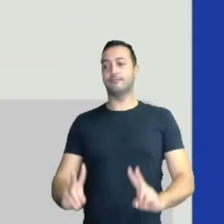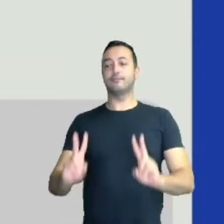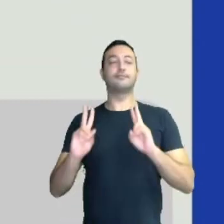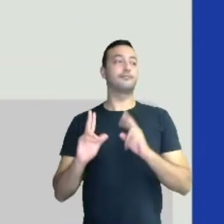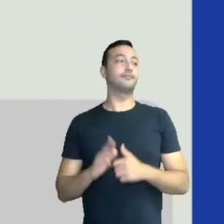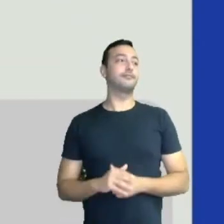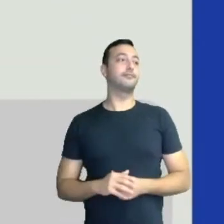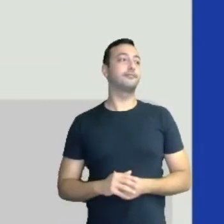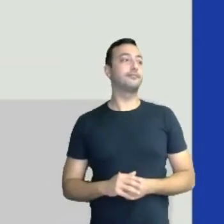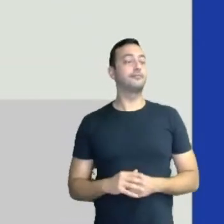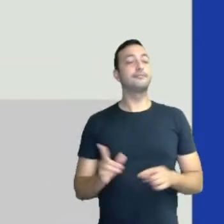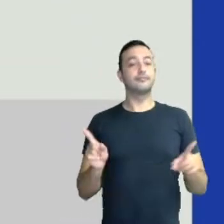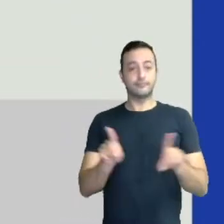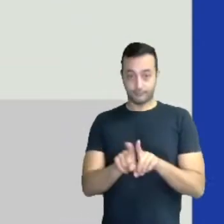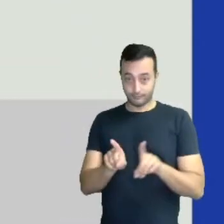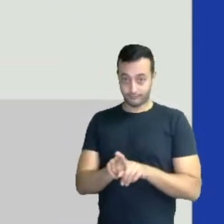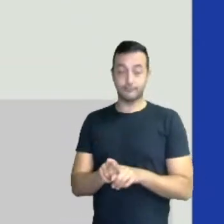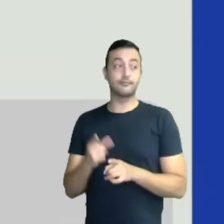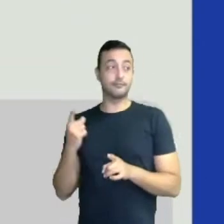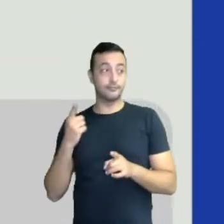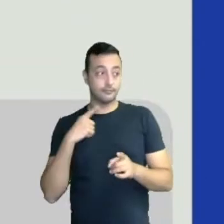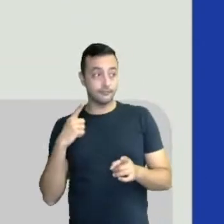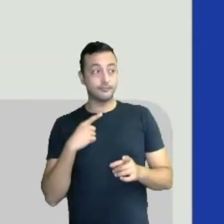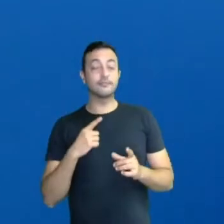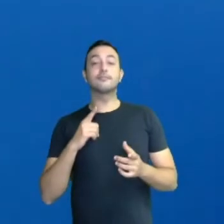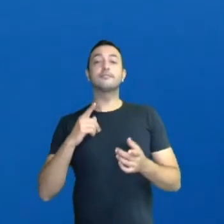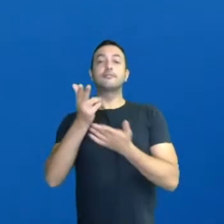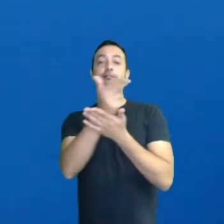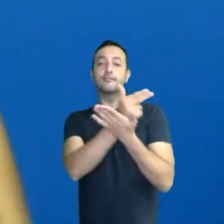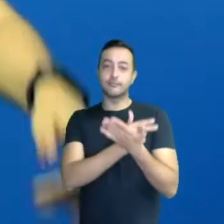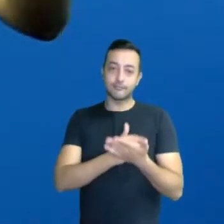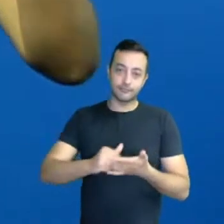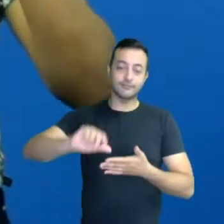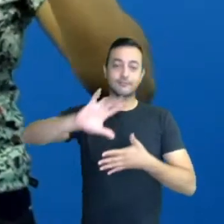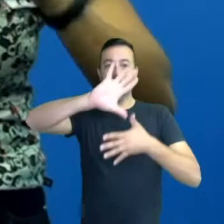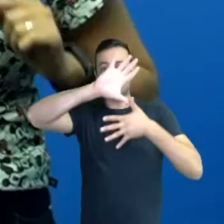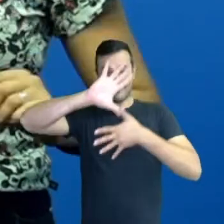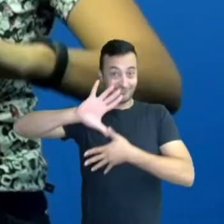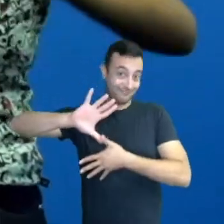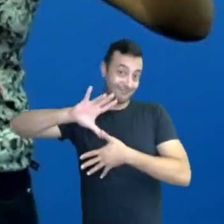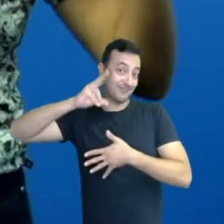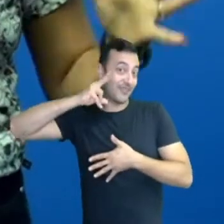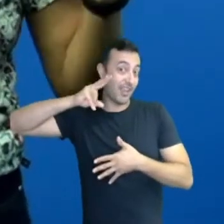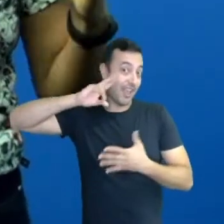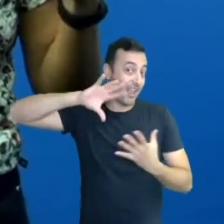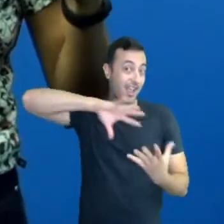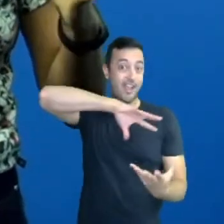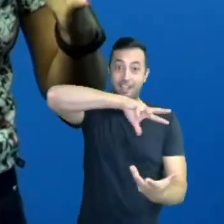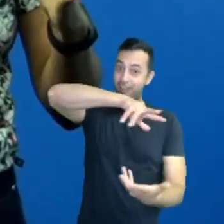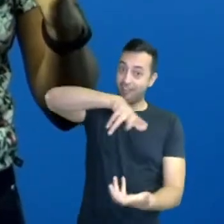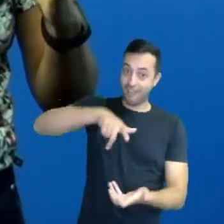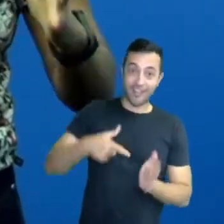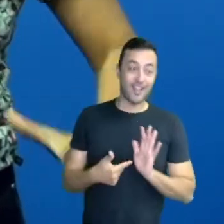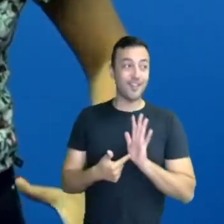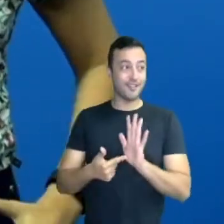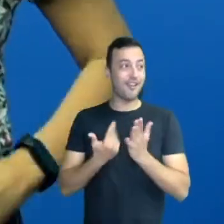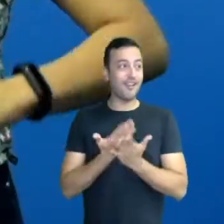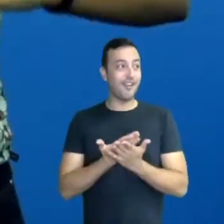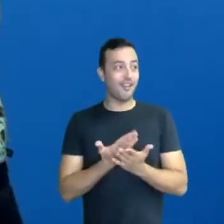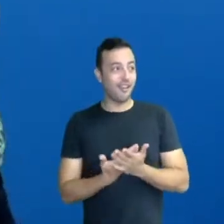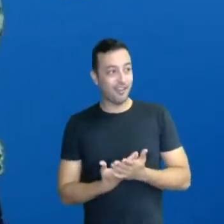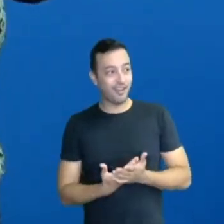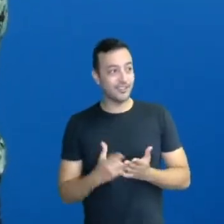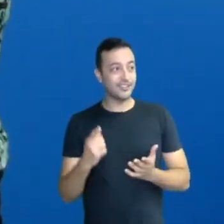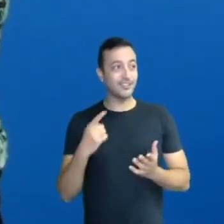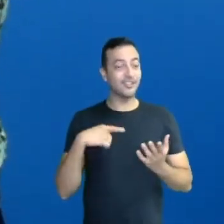Prosseguindo, vimos também representação cartográfica. Lembra daquele dia que eu trouxe um globo terrestre aqui na aula? Que